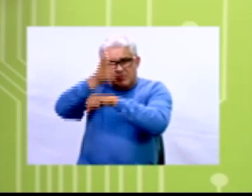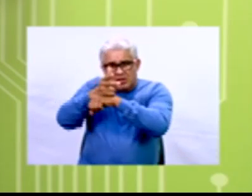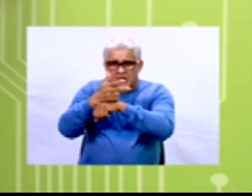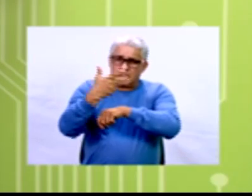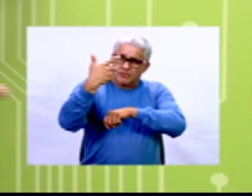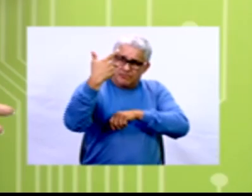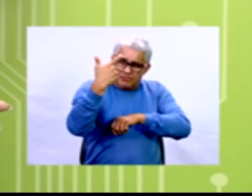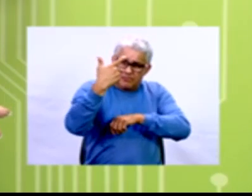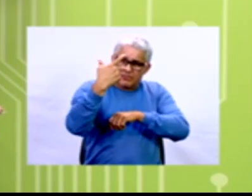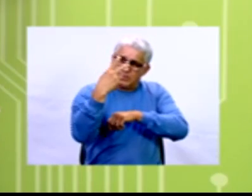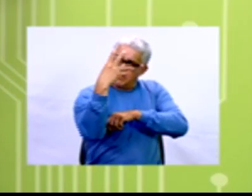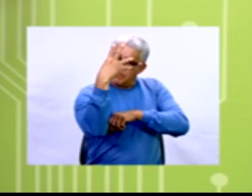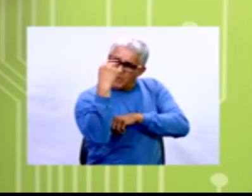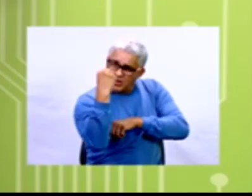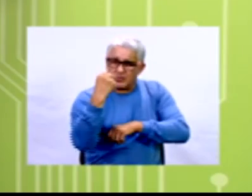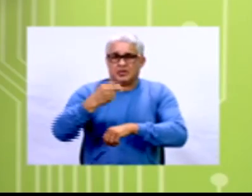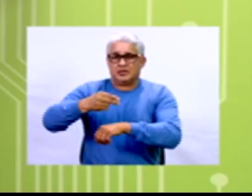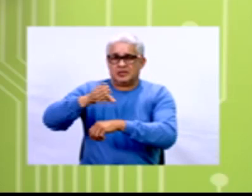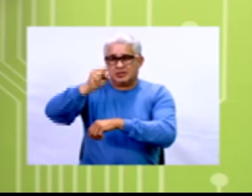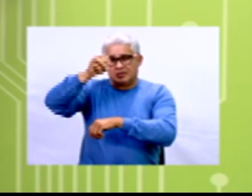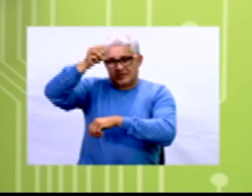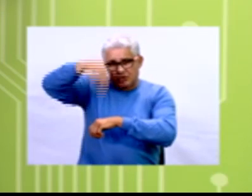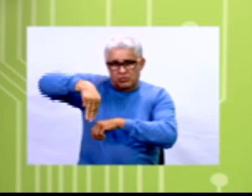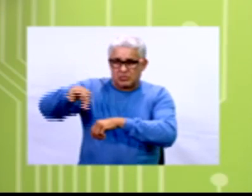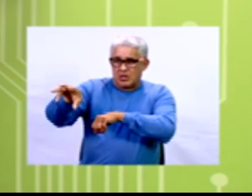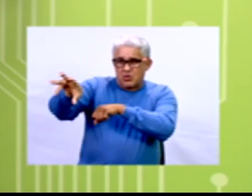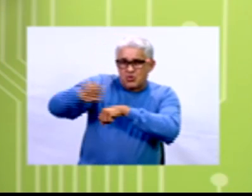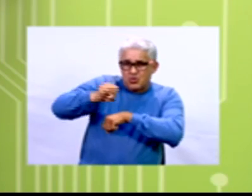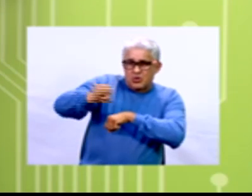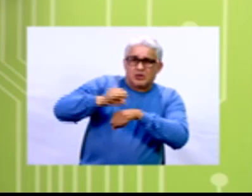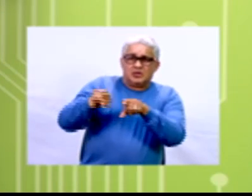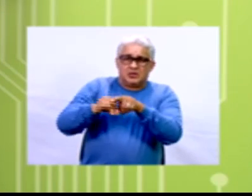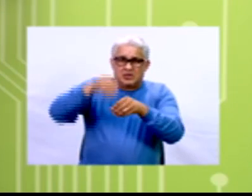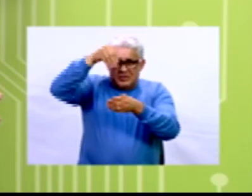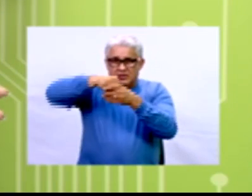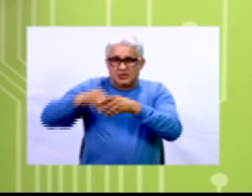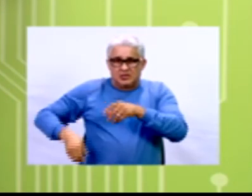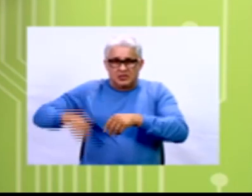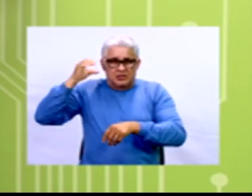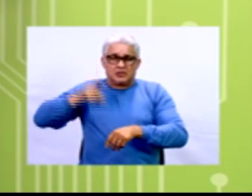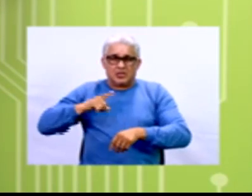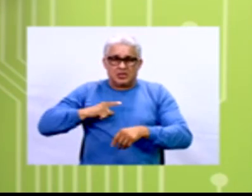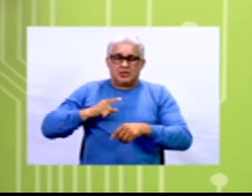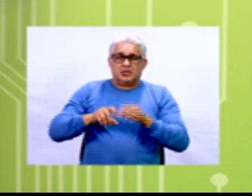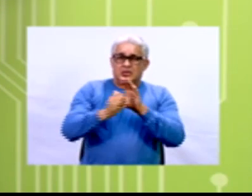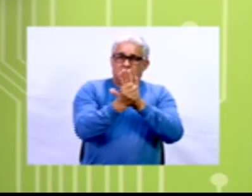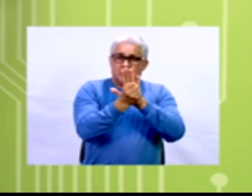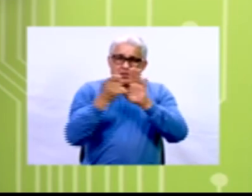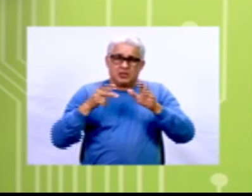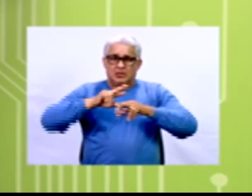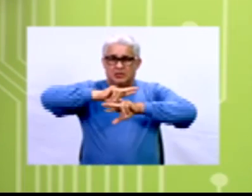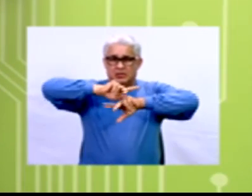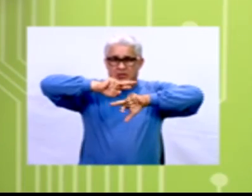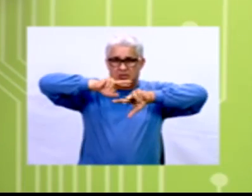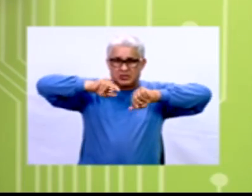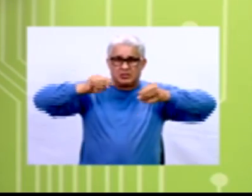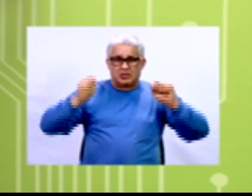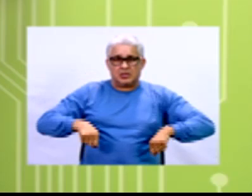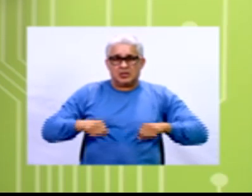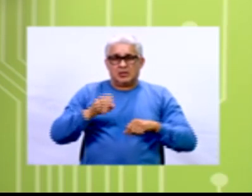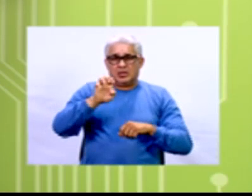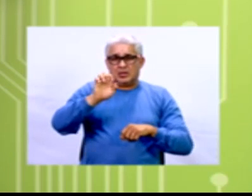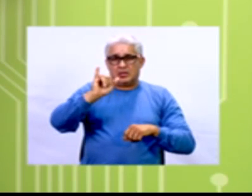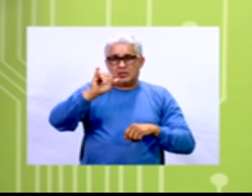foto, consegue gravar um som. E até mesmo no próprio celular, hoje em dia tem aplicativos para você fazer a edição